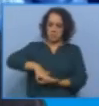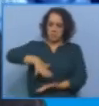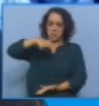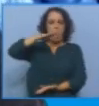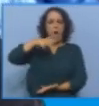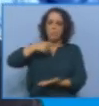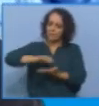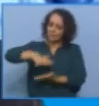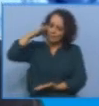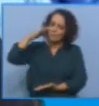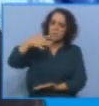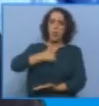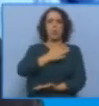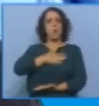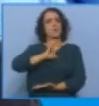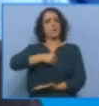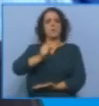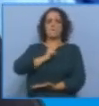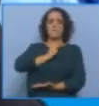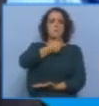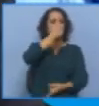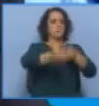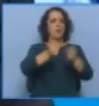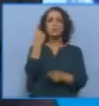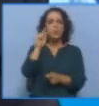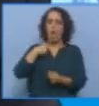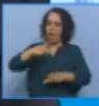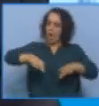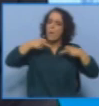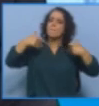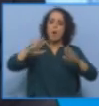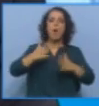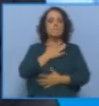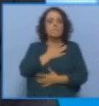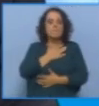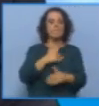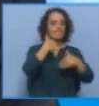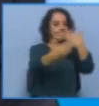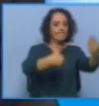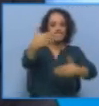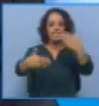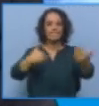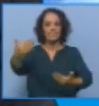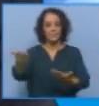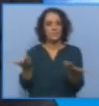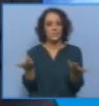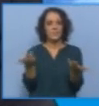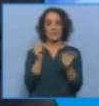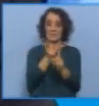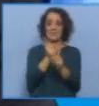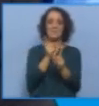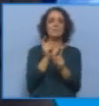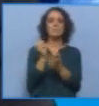se consideram os donos do mundo e das pessoas. E por isso, acho que ninguém pode